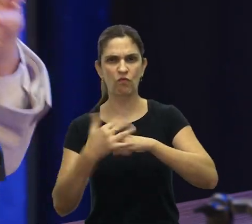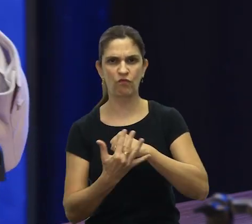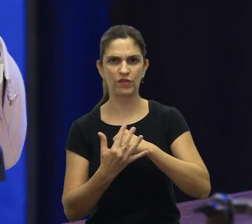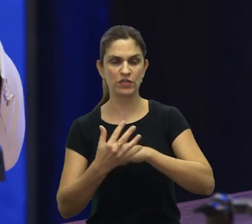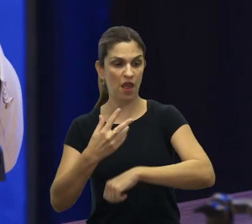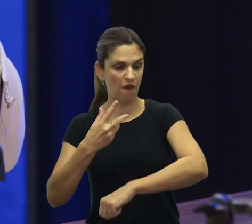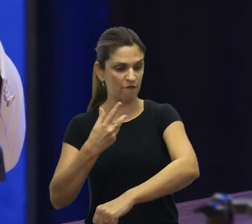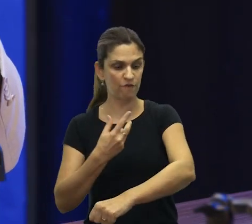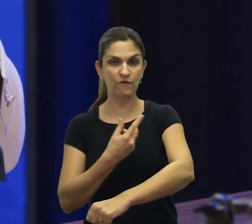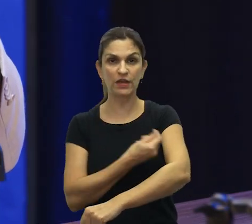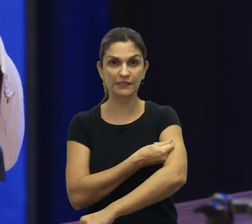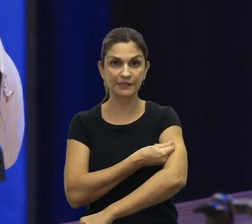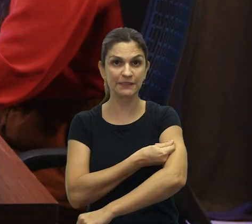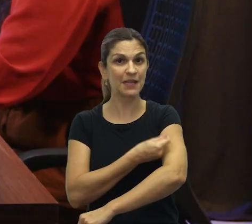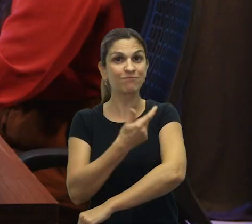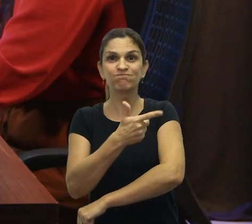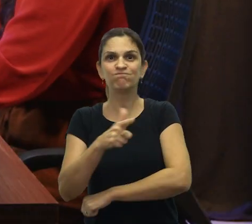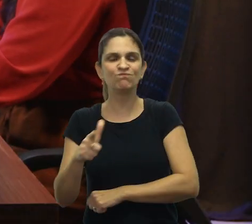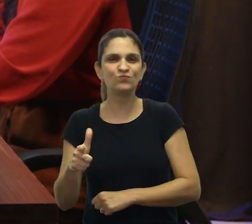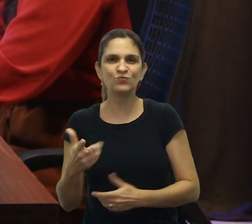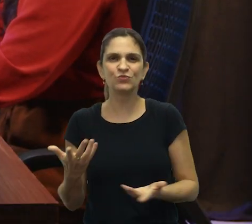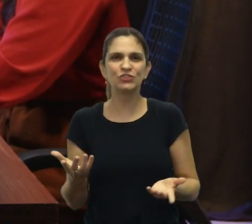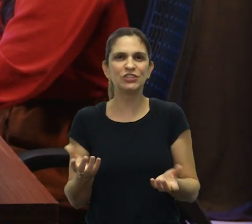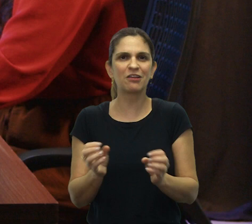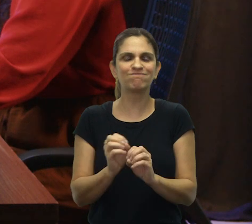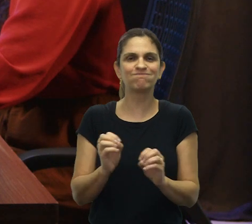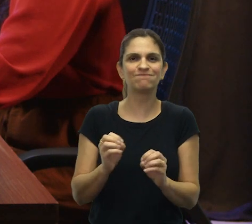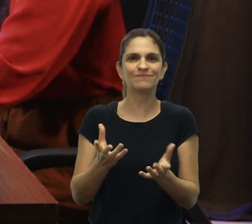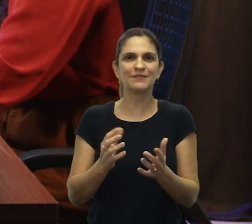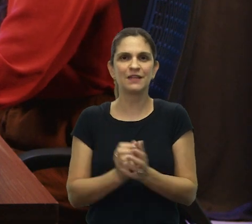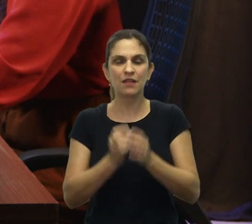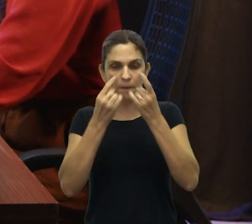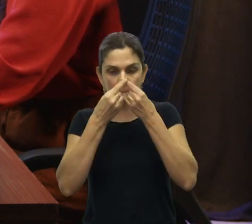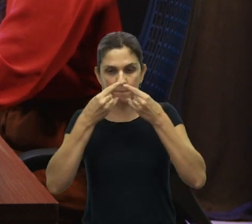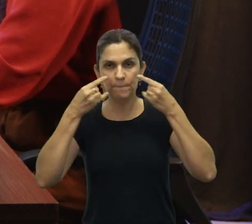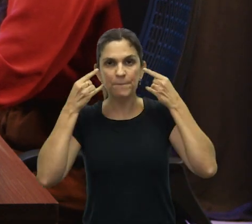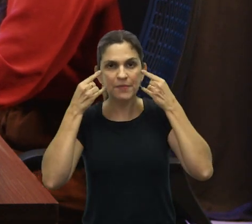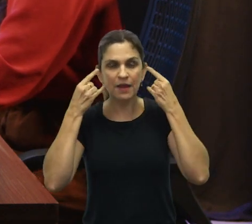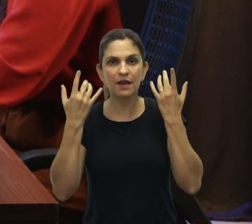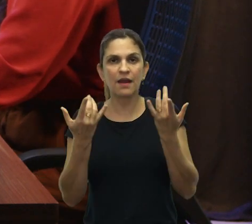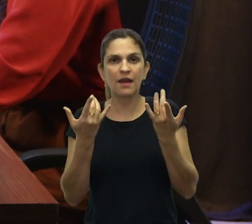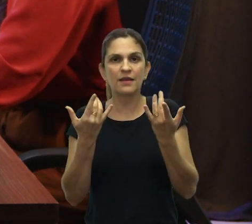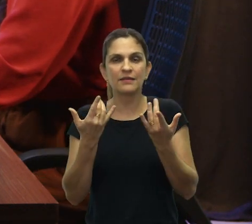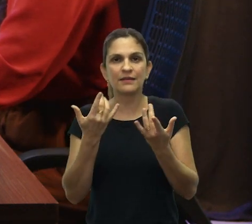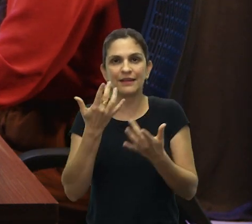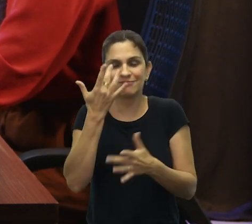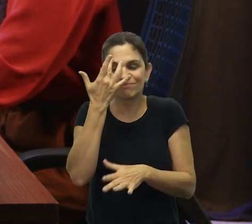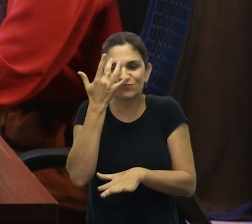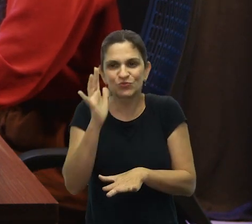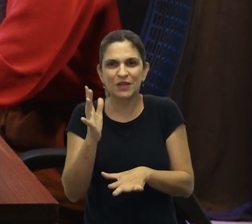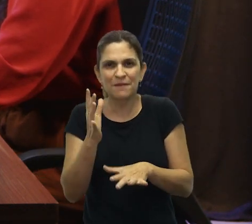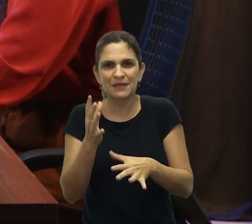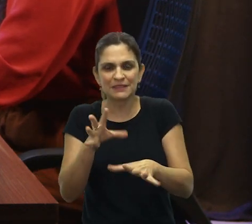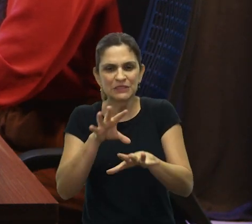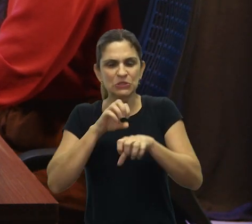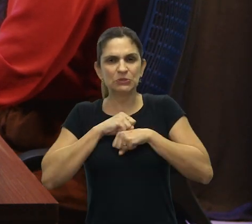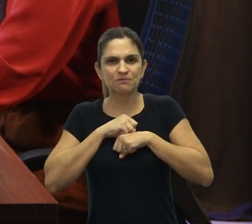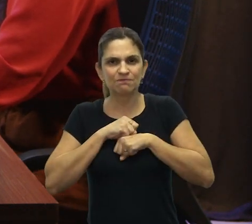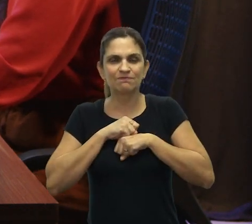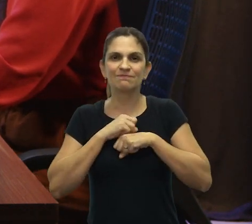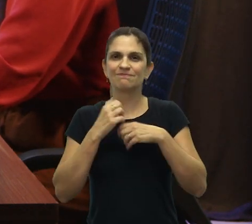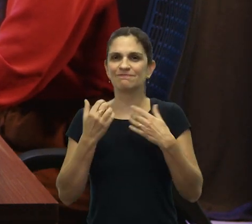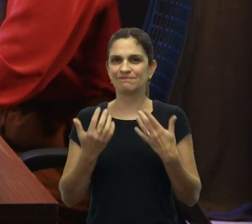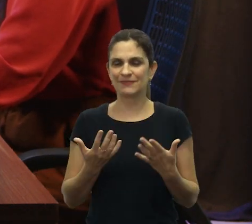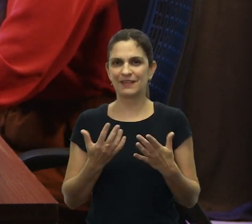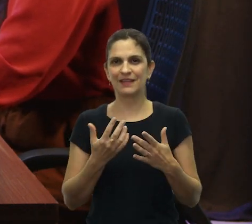gente calçava a nossa a nossa máscara N95, a gente não sabia se a gente ia trazer alguma coisa para